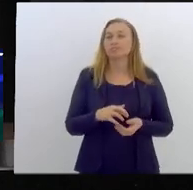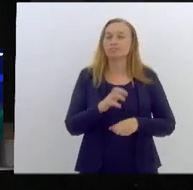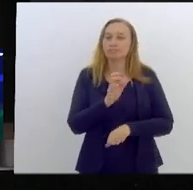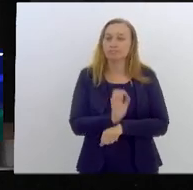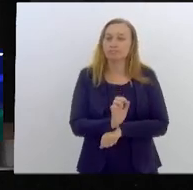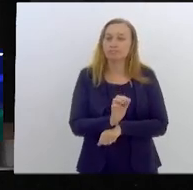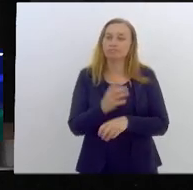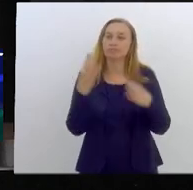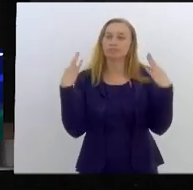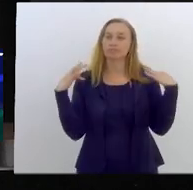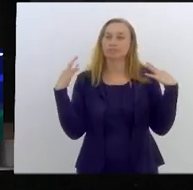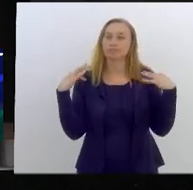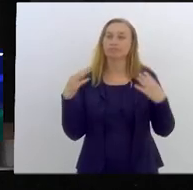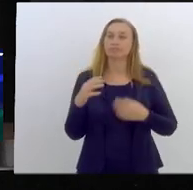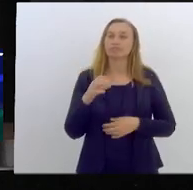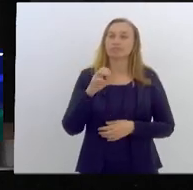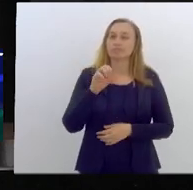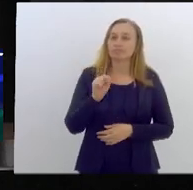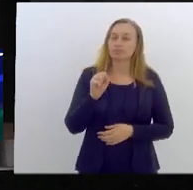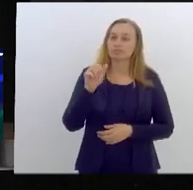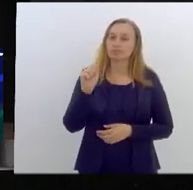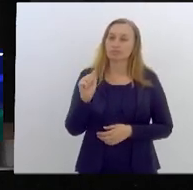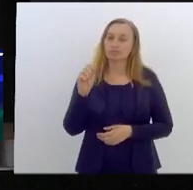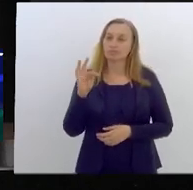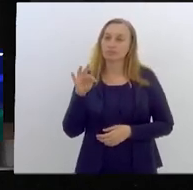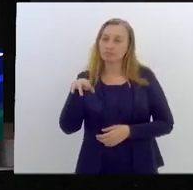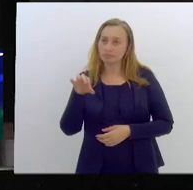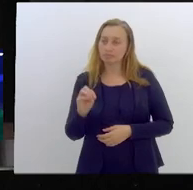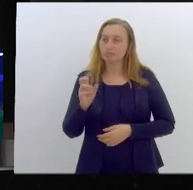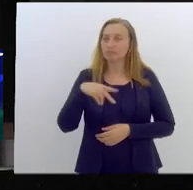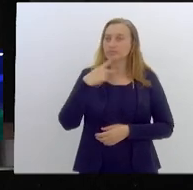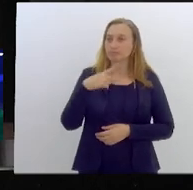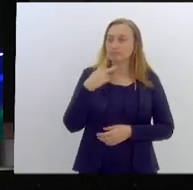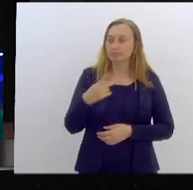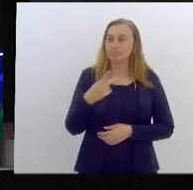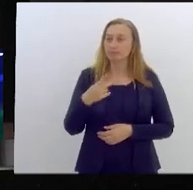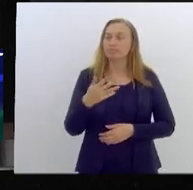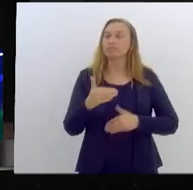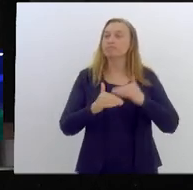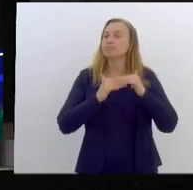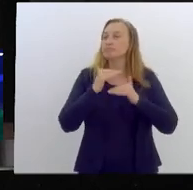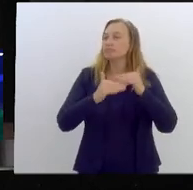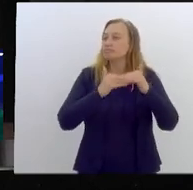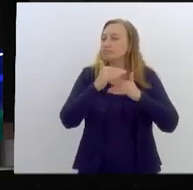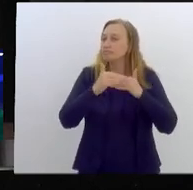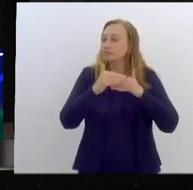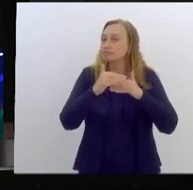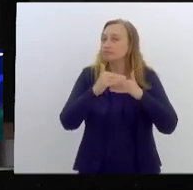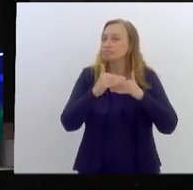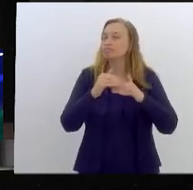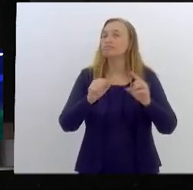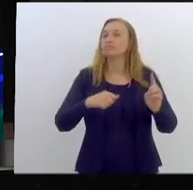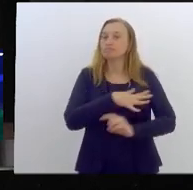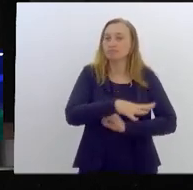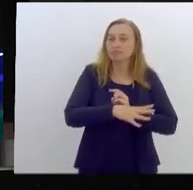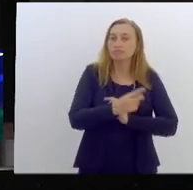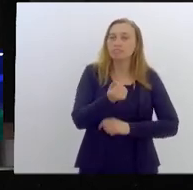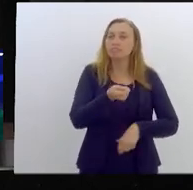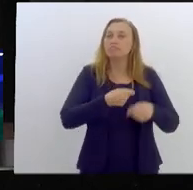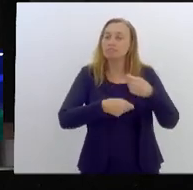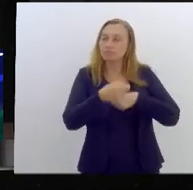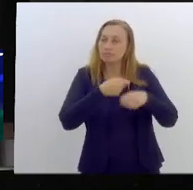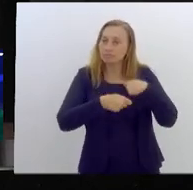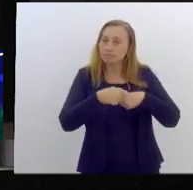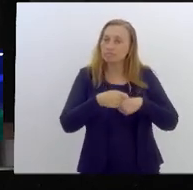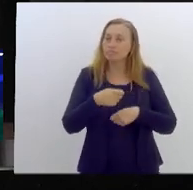de Turismo, Sávio Neves, para falar a respeito do desenvolvimento social e econômico de